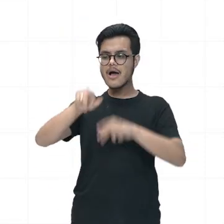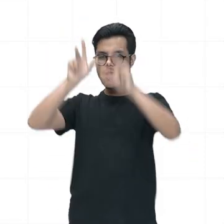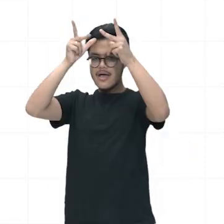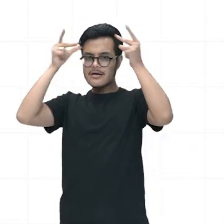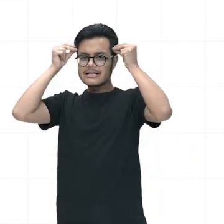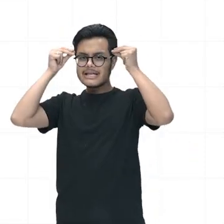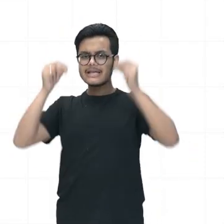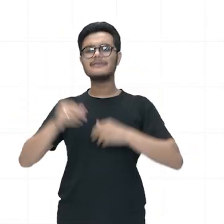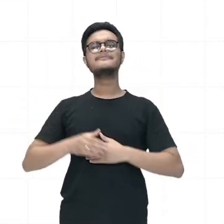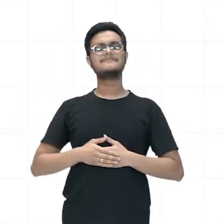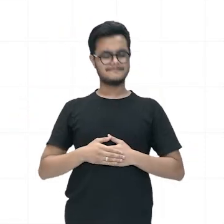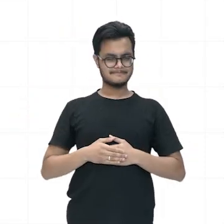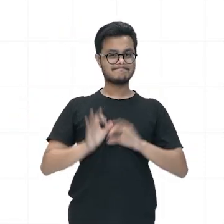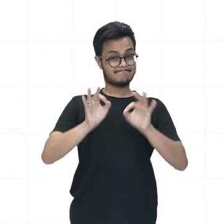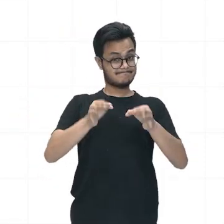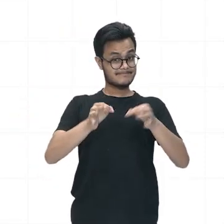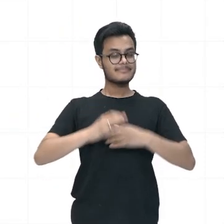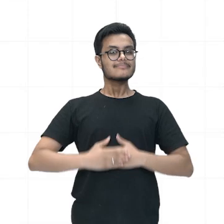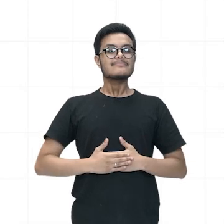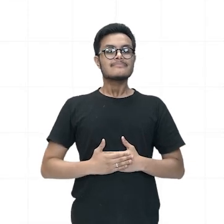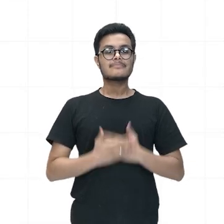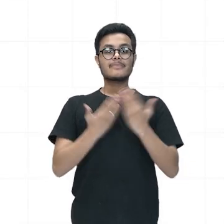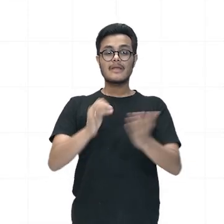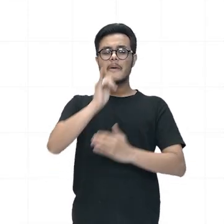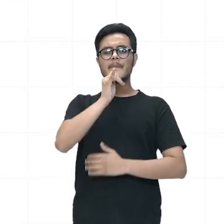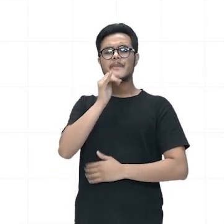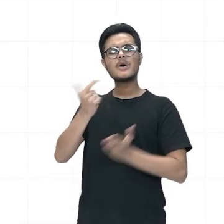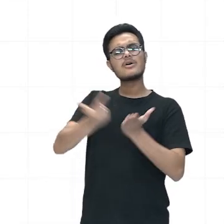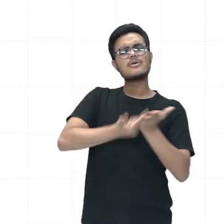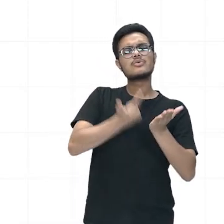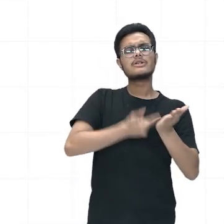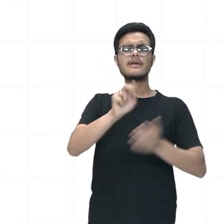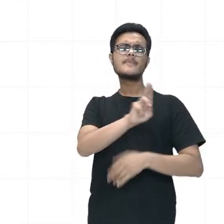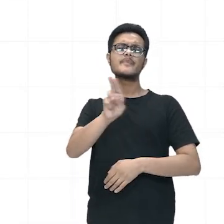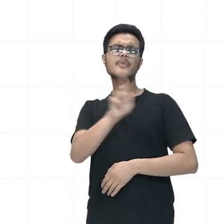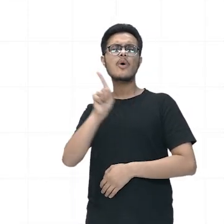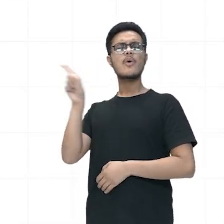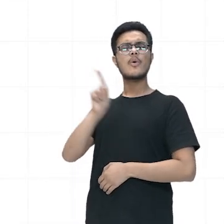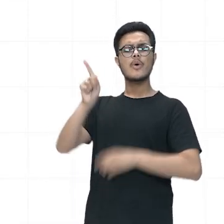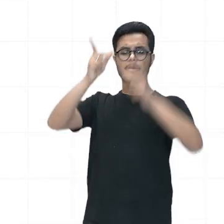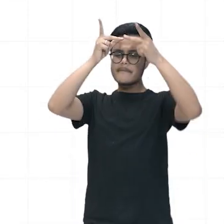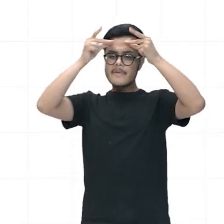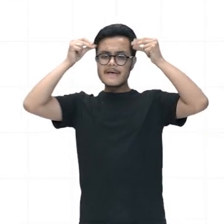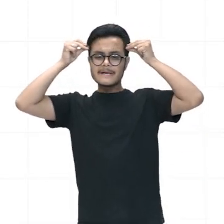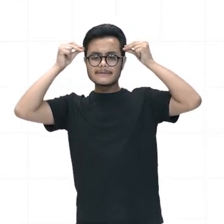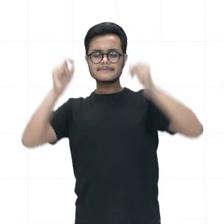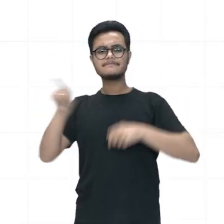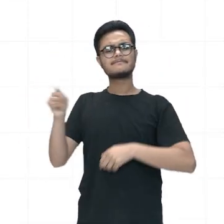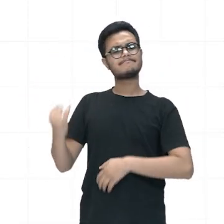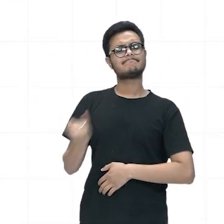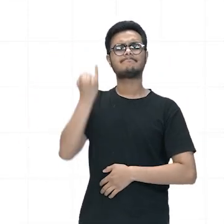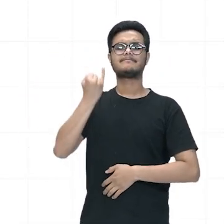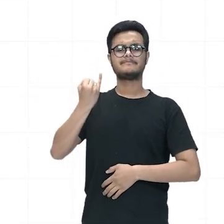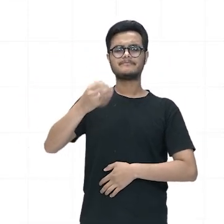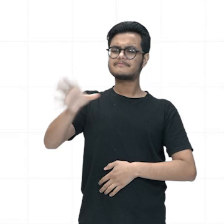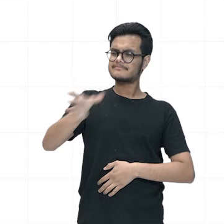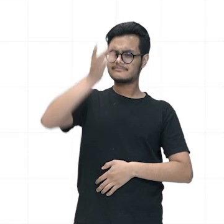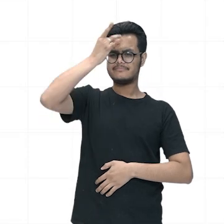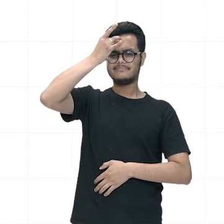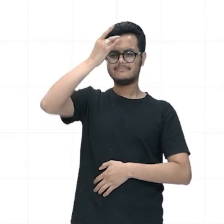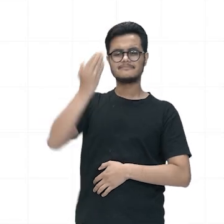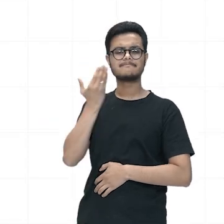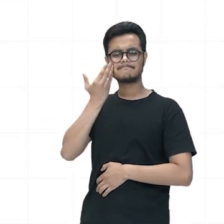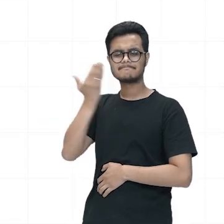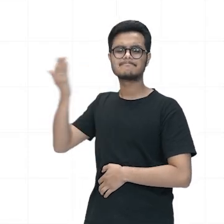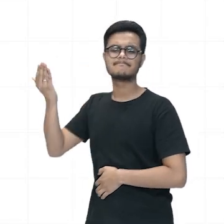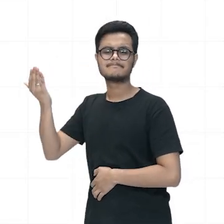gregos. Então, acompanha comigo, olha só, algumas obras que são importantes, tá? Para vocês colocarem aí na cabecinha de vocês,